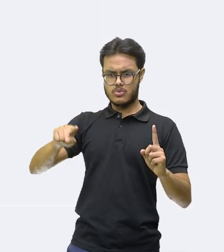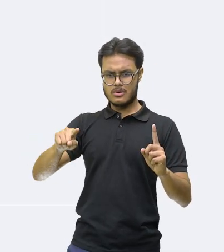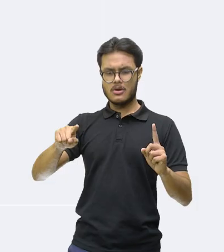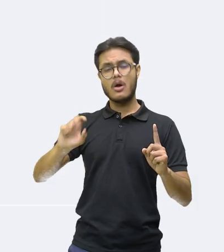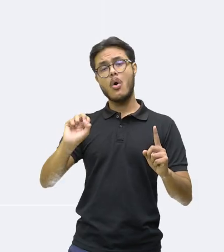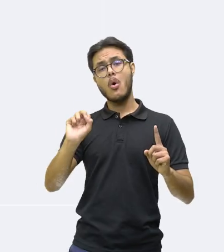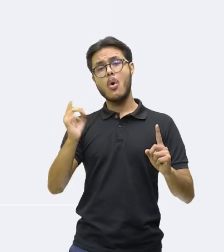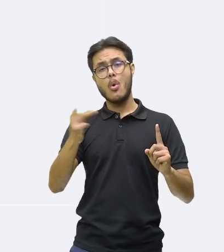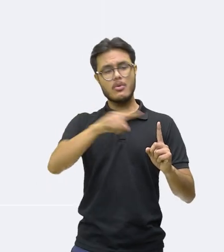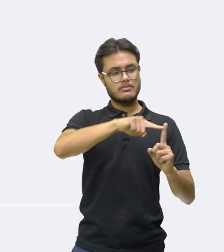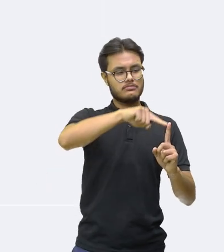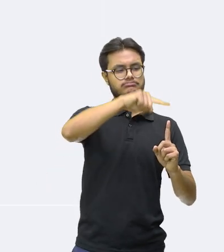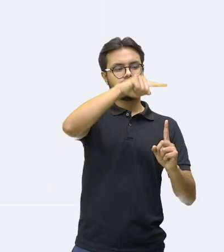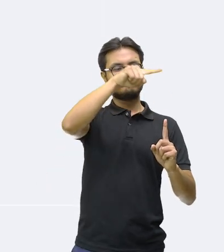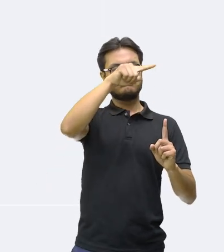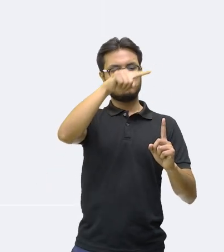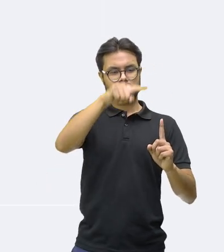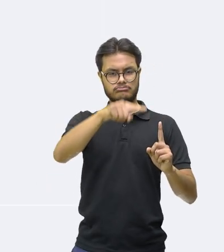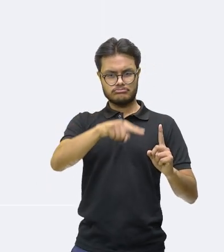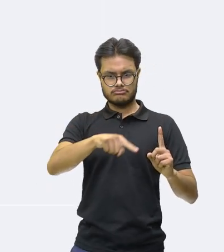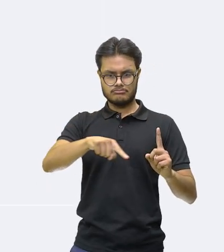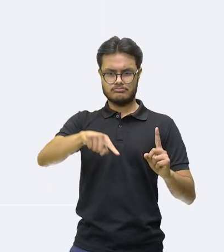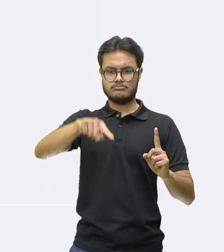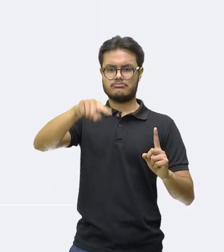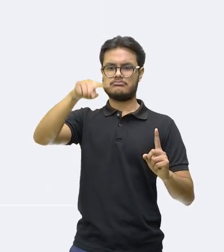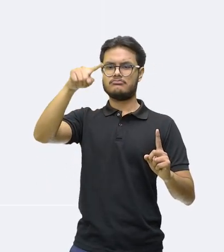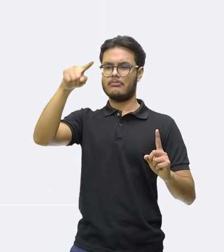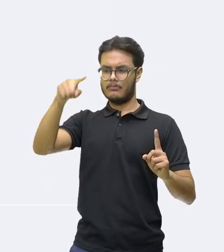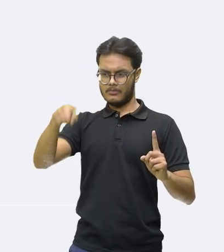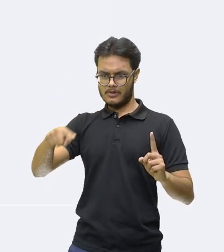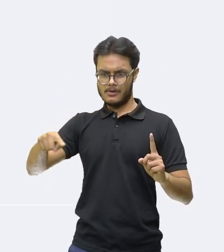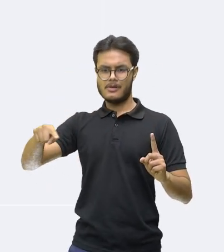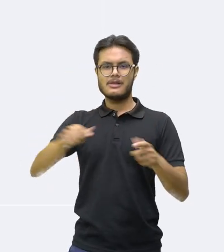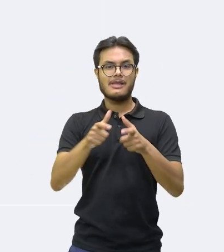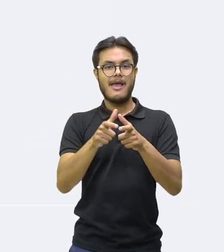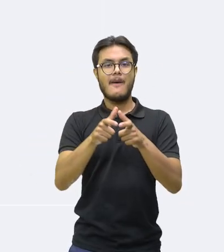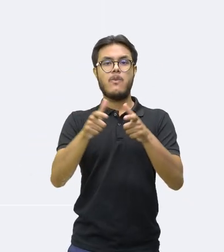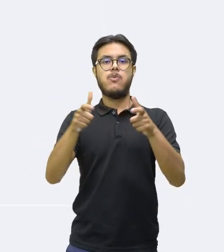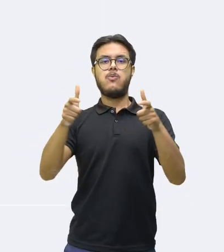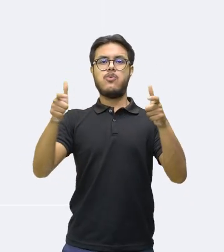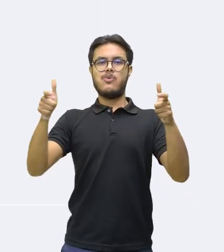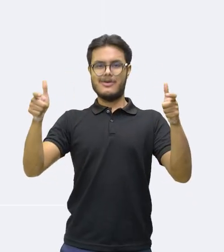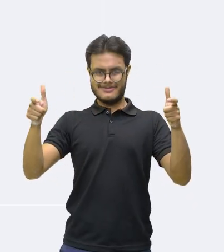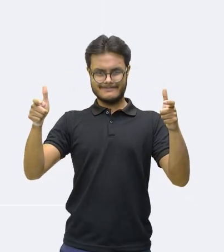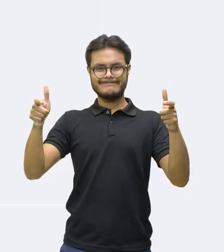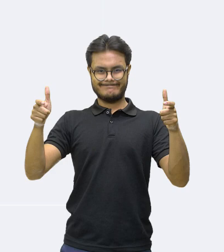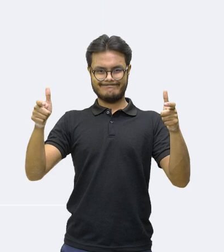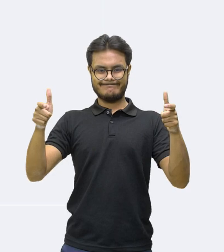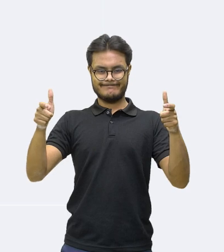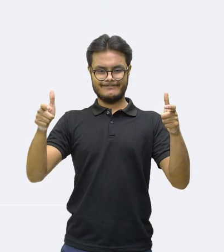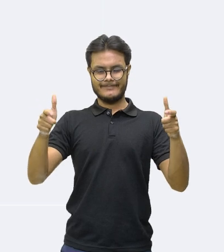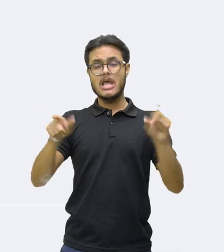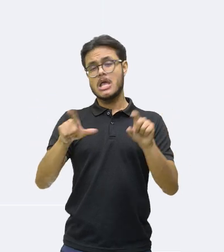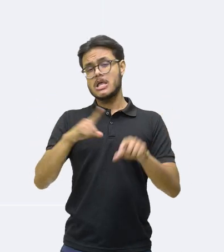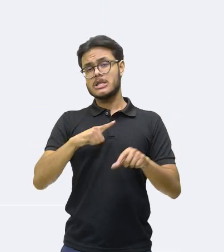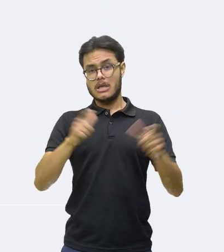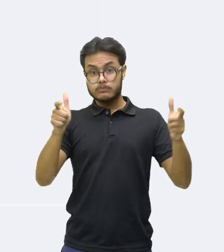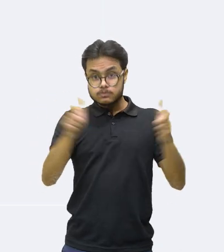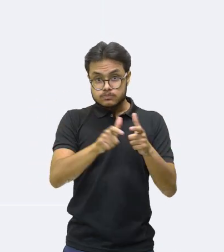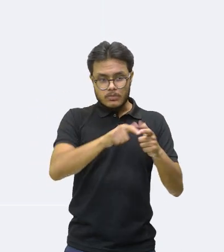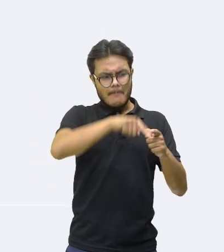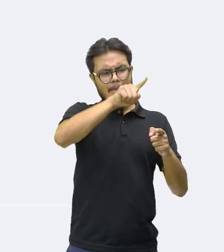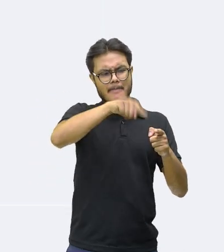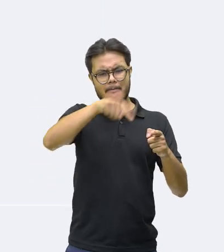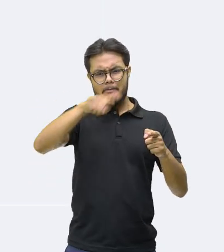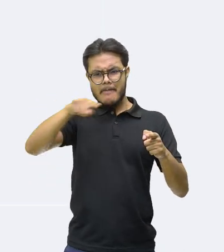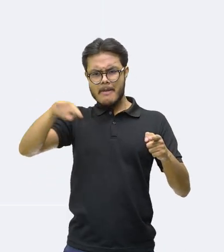vales, ou quando você tem também, nesse caso, aquela questão da sinuosidade perfeita. Lembra do S perfeito?